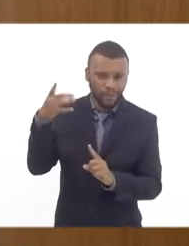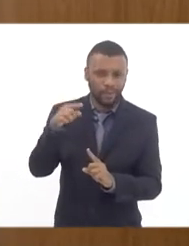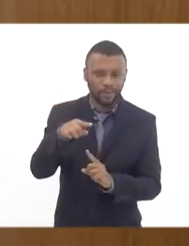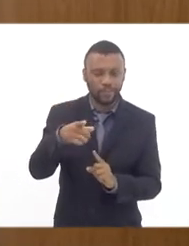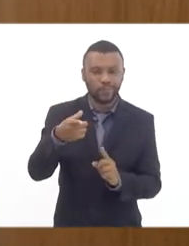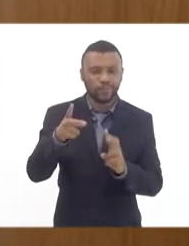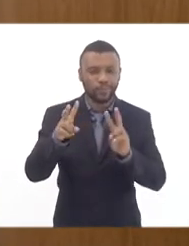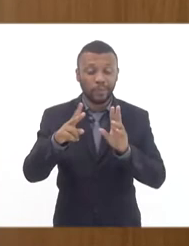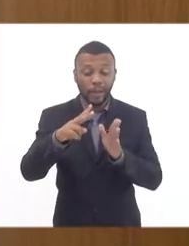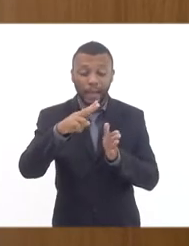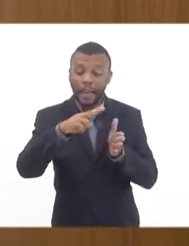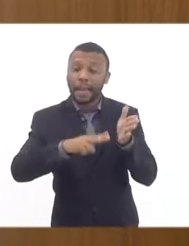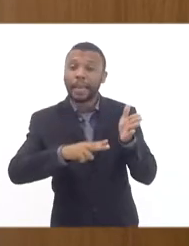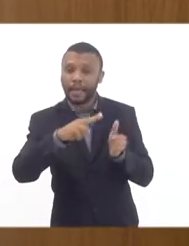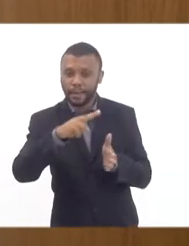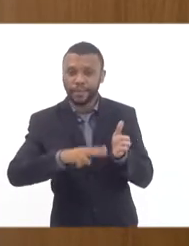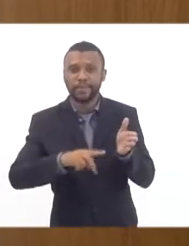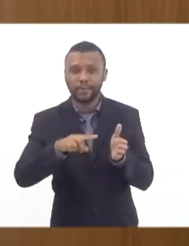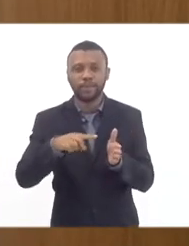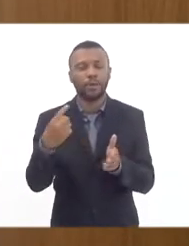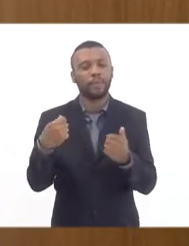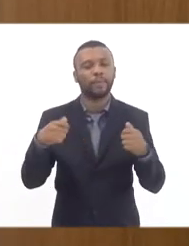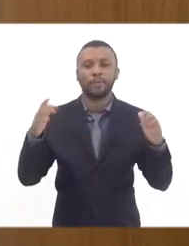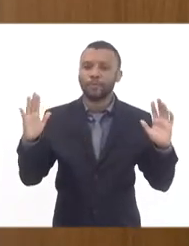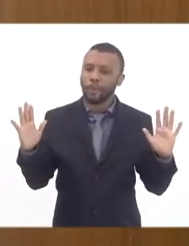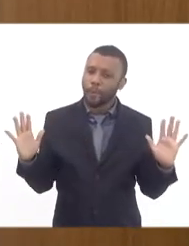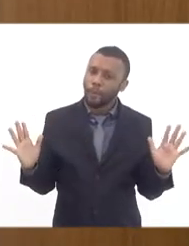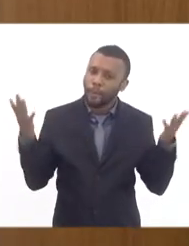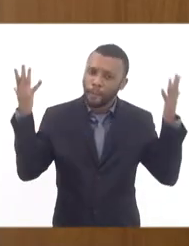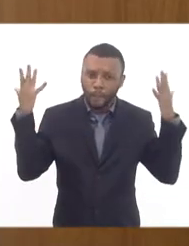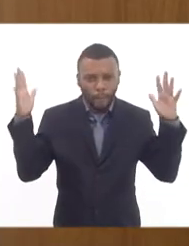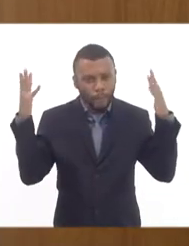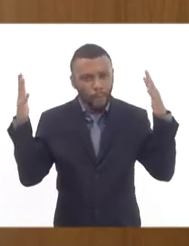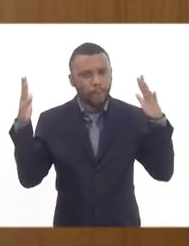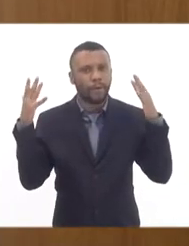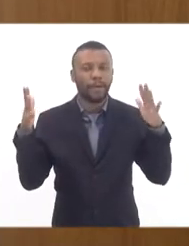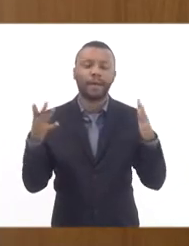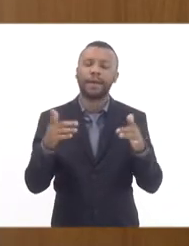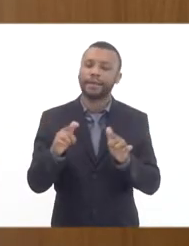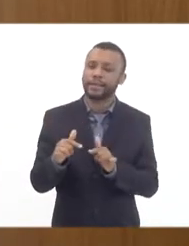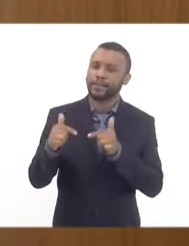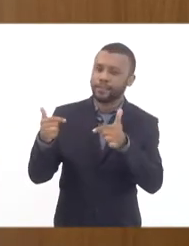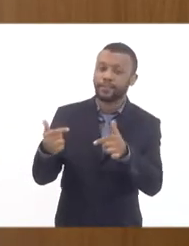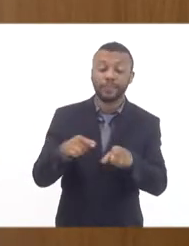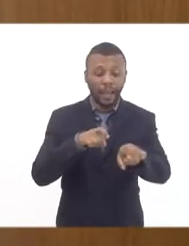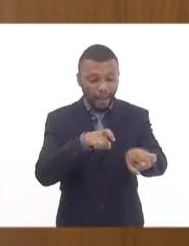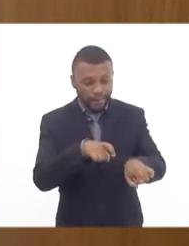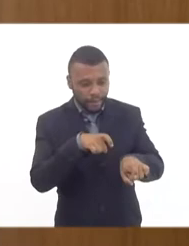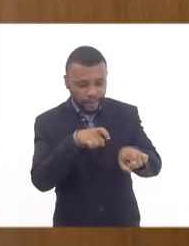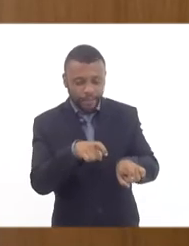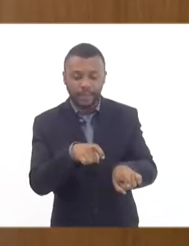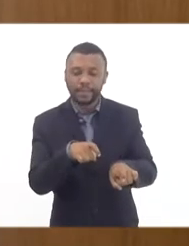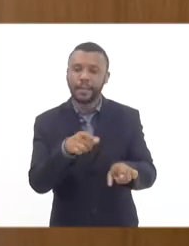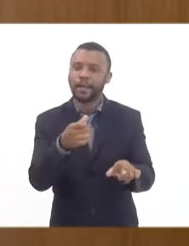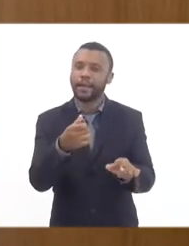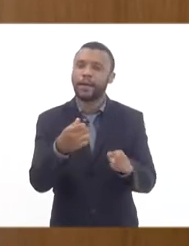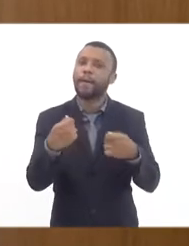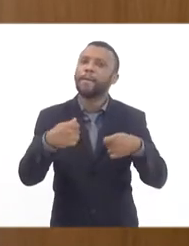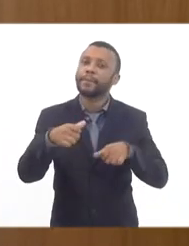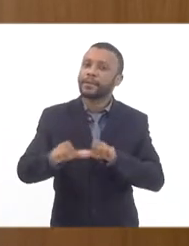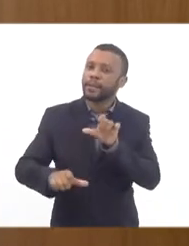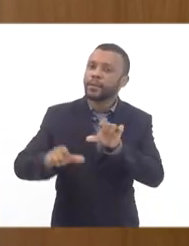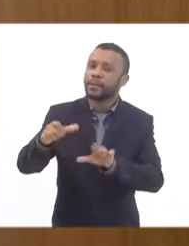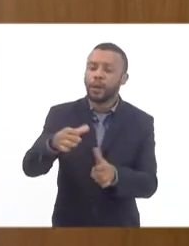realmente essa iniciativa. A Fazenda Colubandê precisa se tornar realmente um polo de cultura em nossa cidade. Nossa